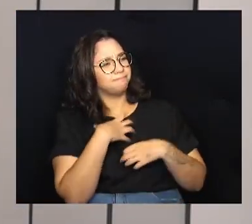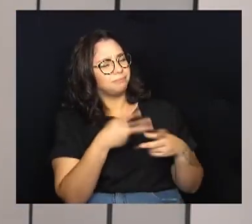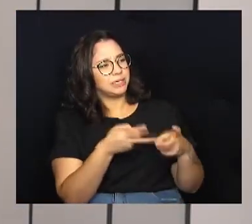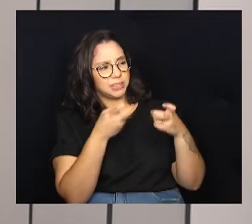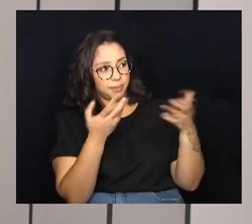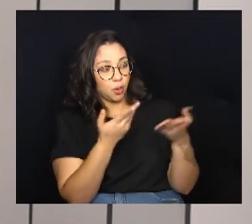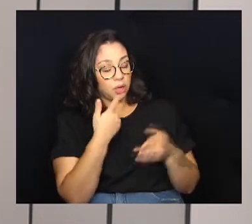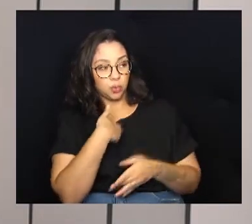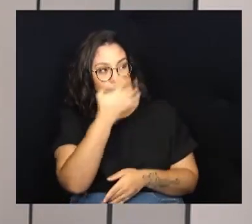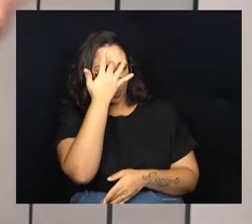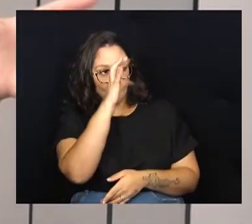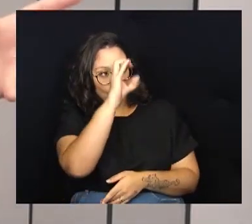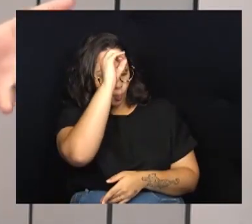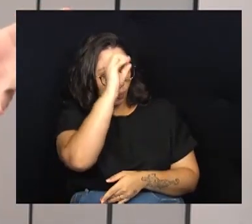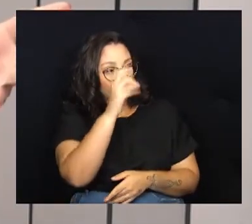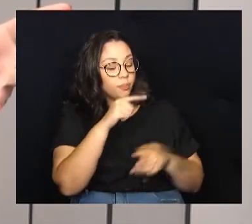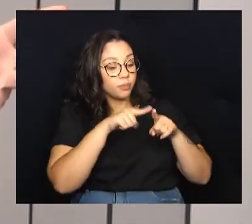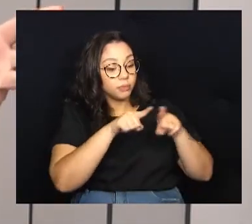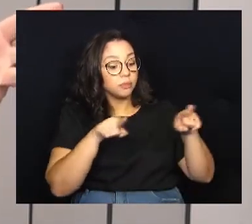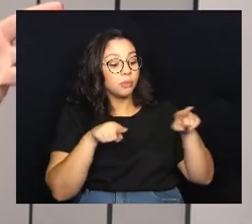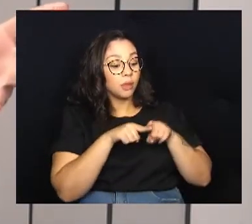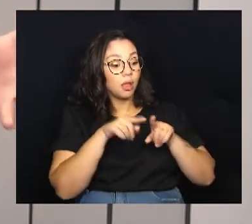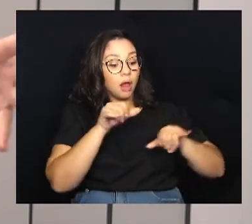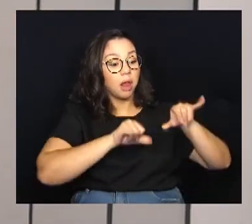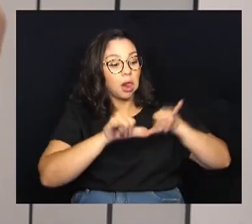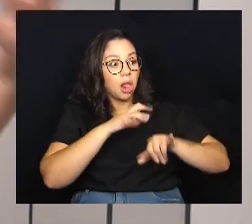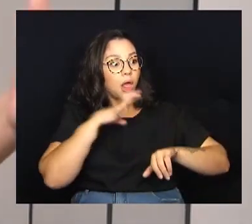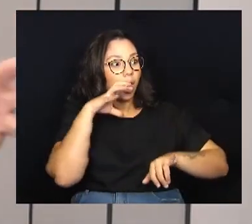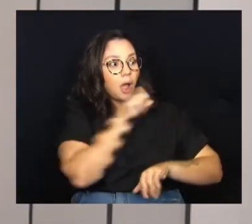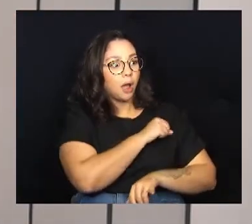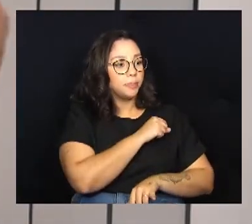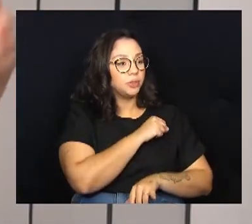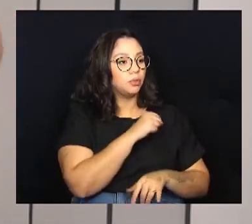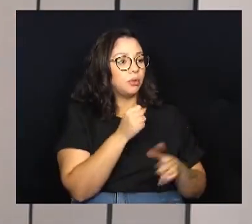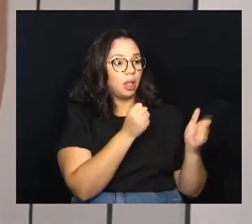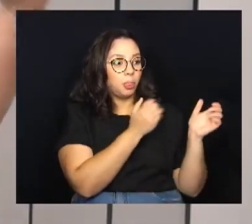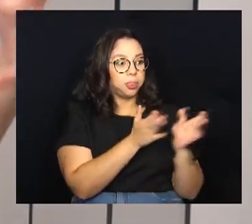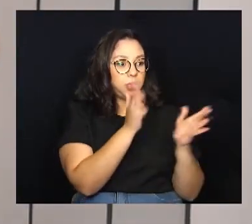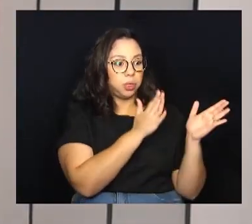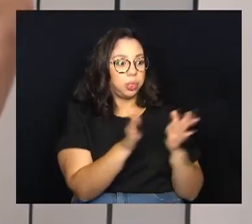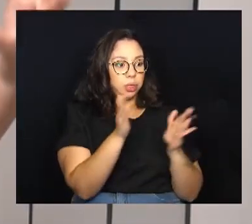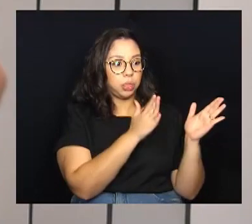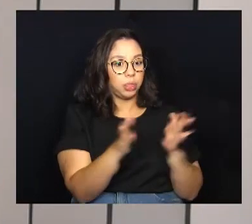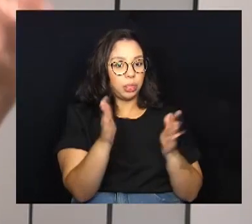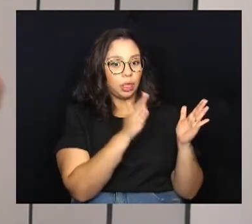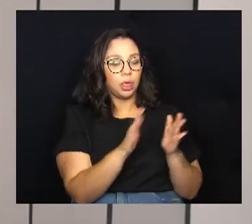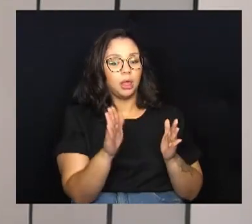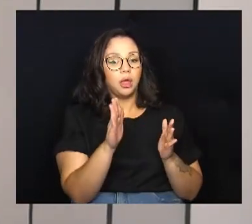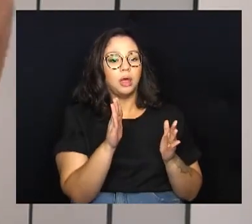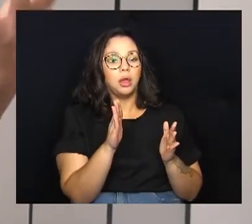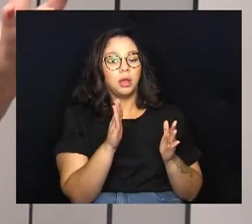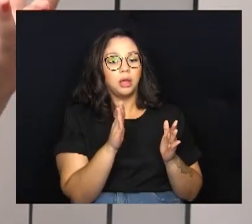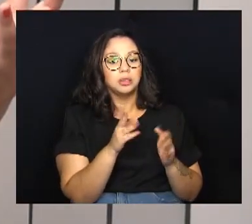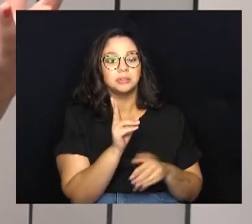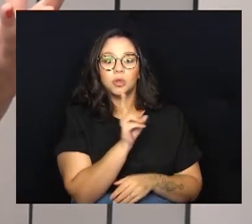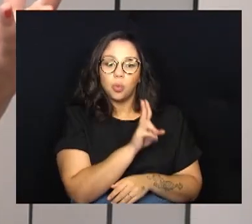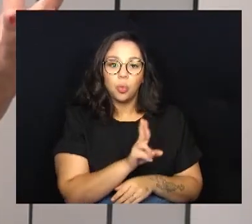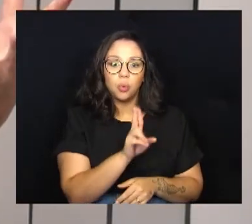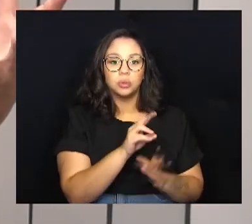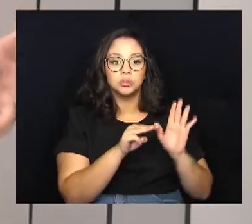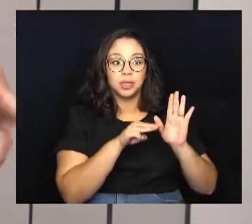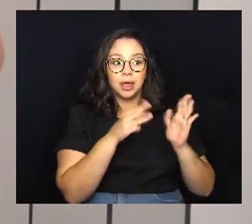quê? Ela é mais barata? O que acontece em termos de mercado que ela se torna, às vezes, uma substituta ou até tem essa atração? Não só pelo